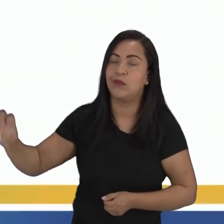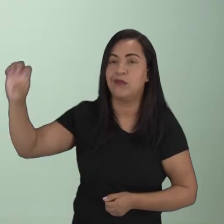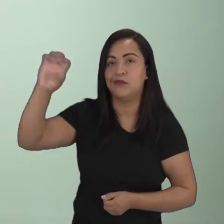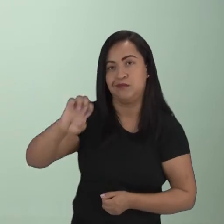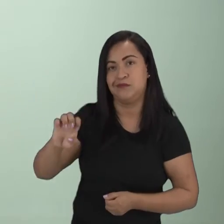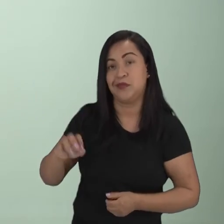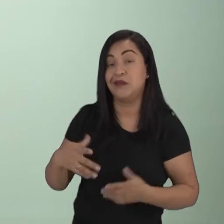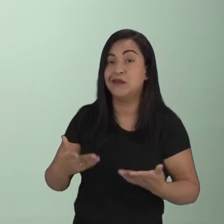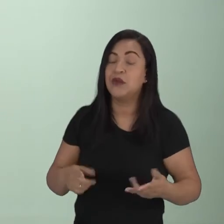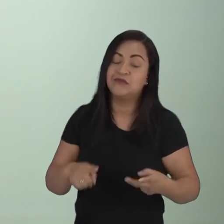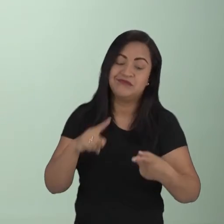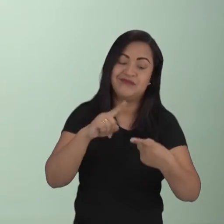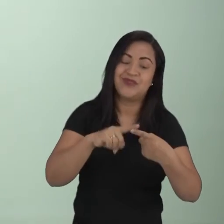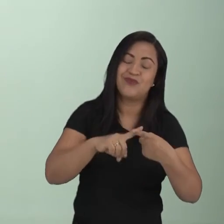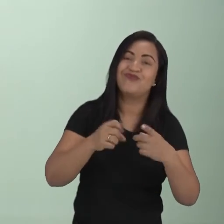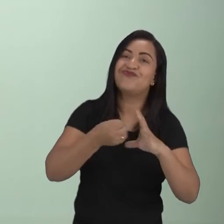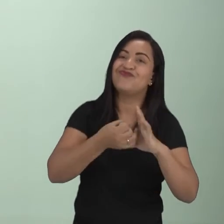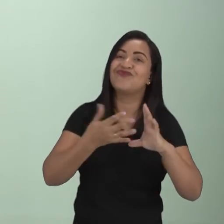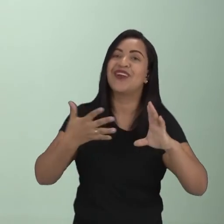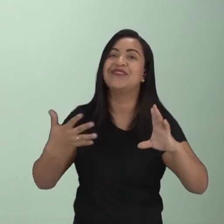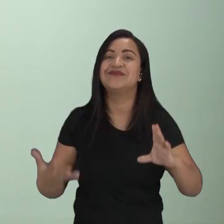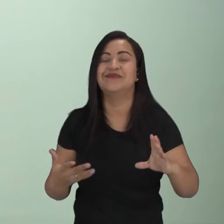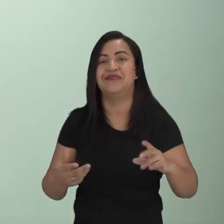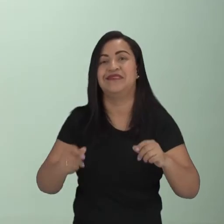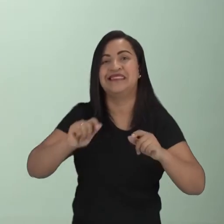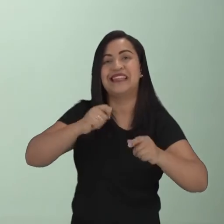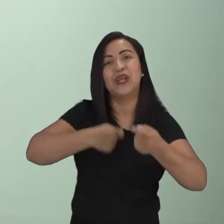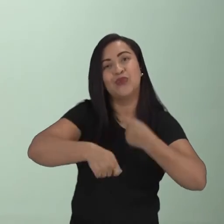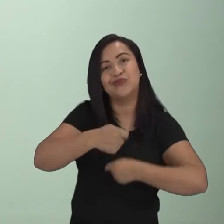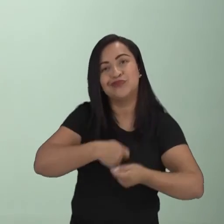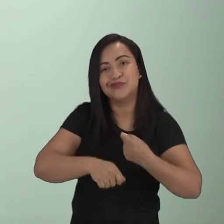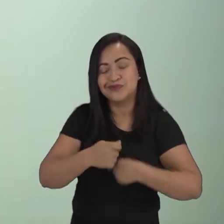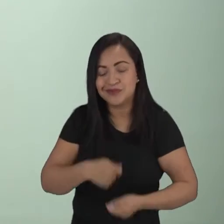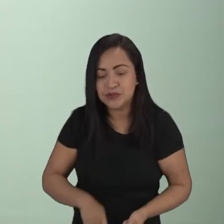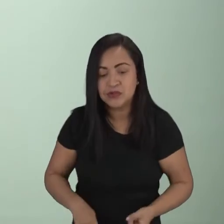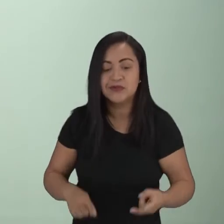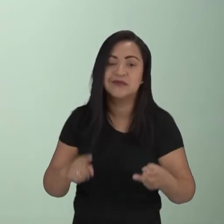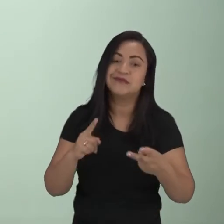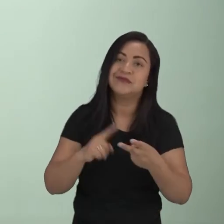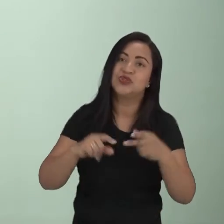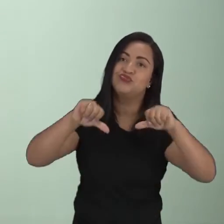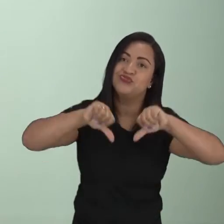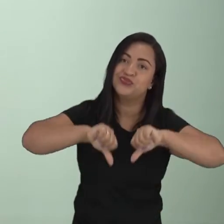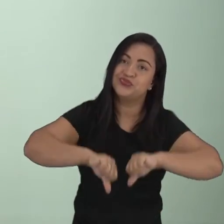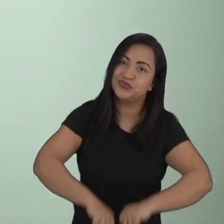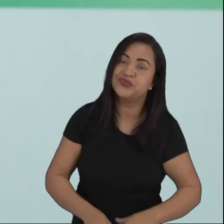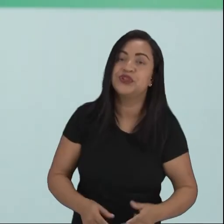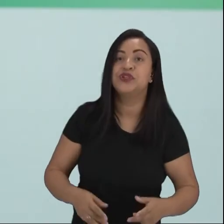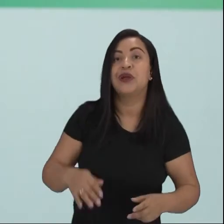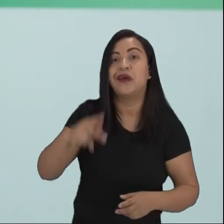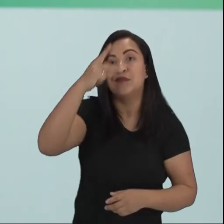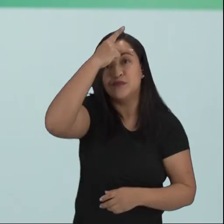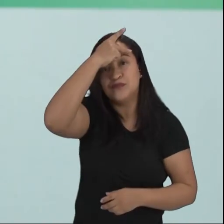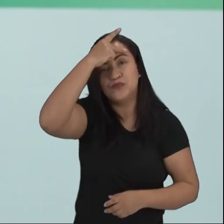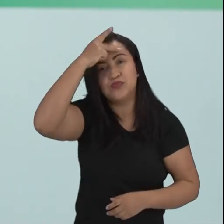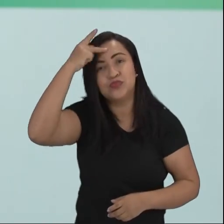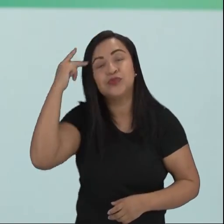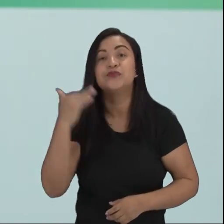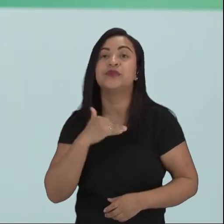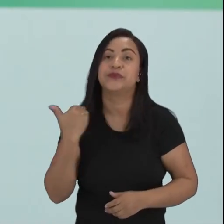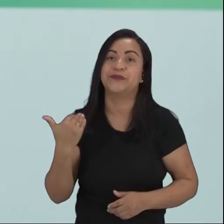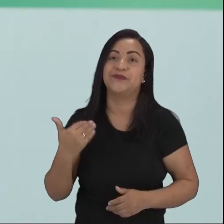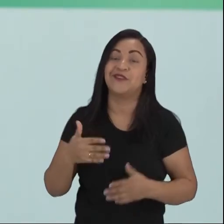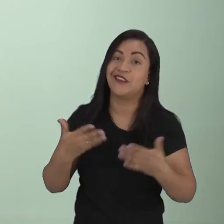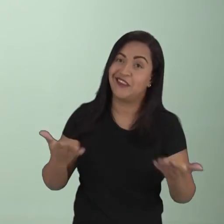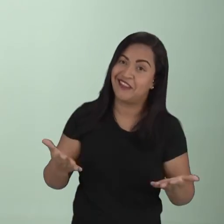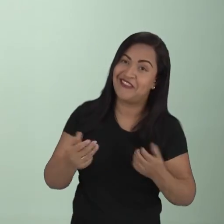a demografia, a quantidade de pessoas chegou aí a uma quantidade bem gritante de mortes, tá bom, pessoal? Então é isso,